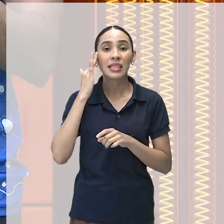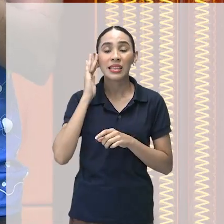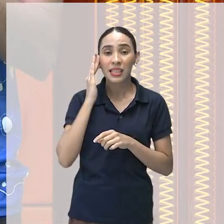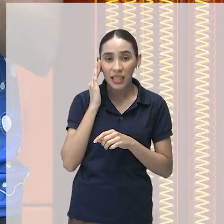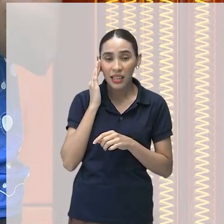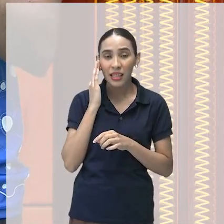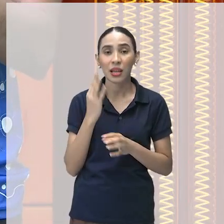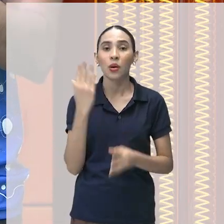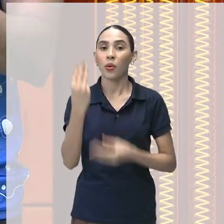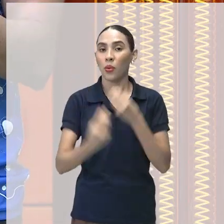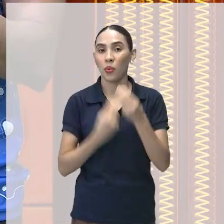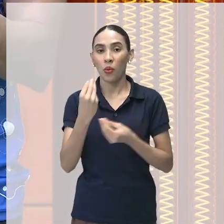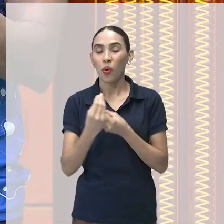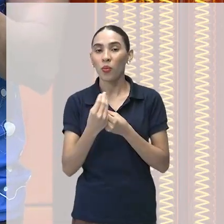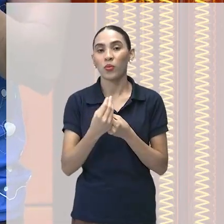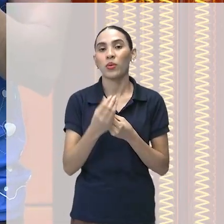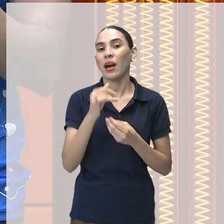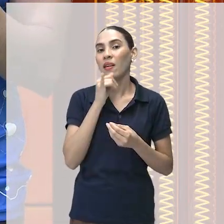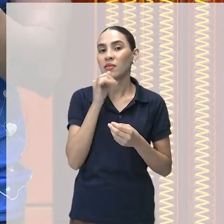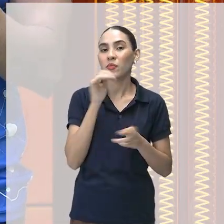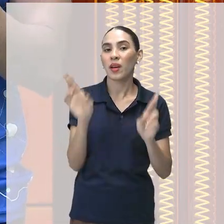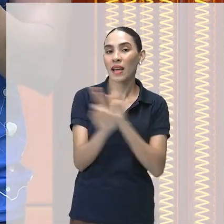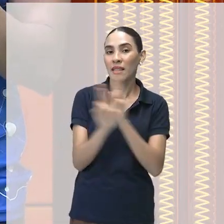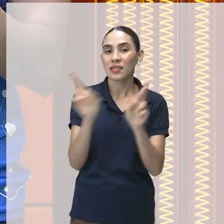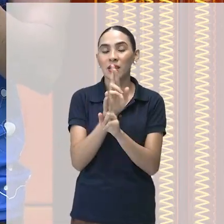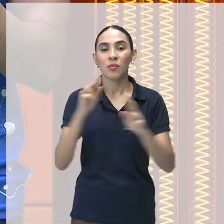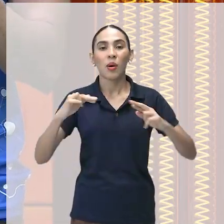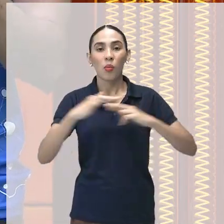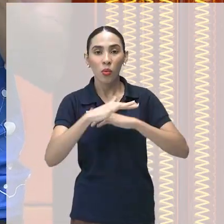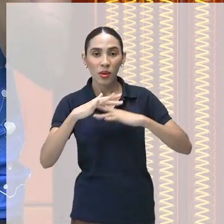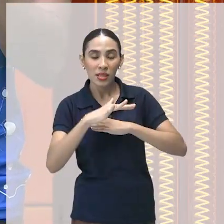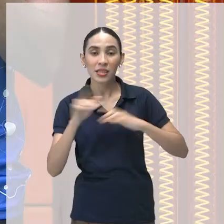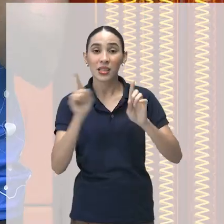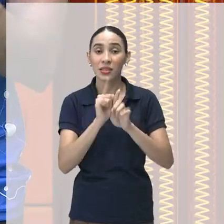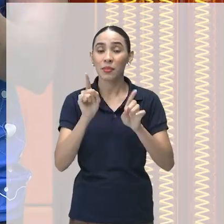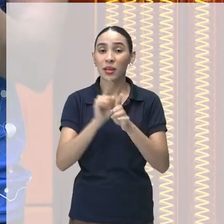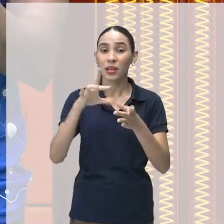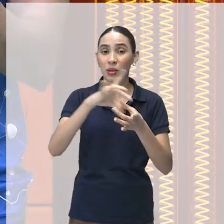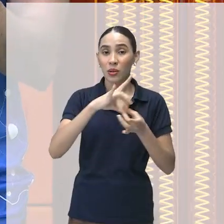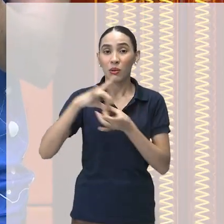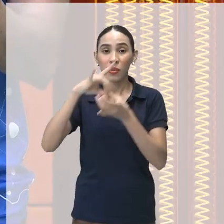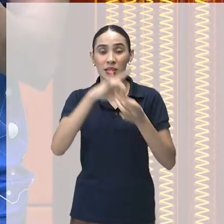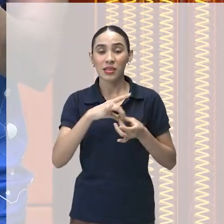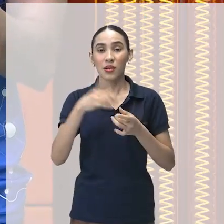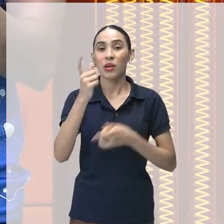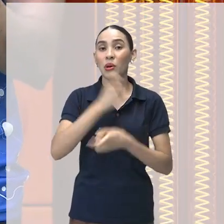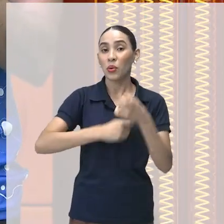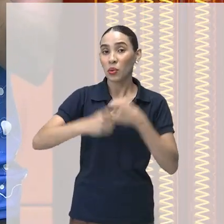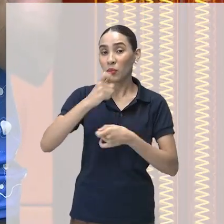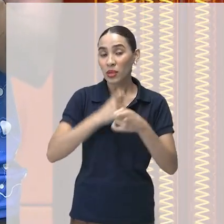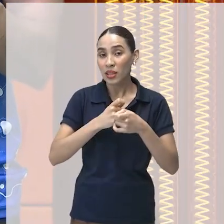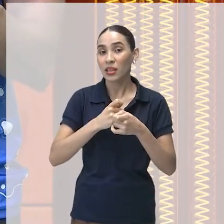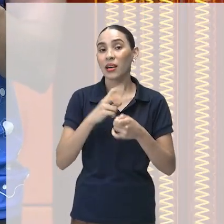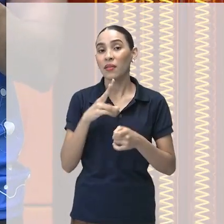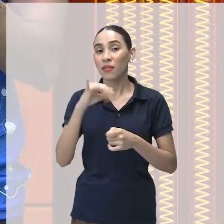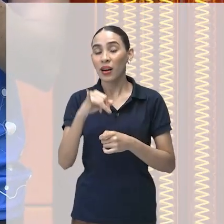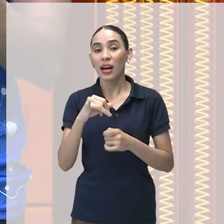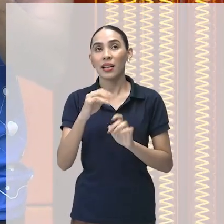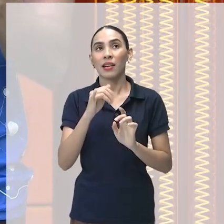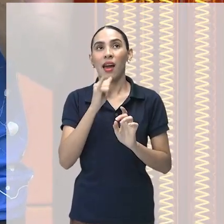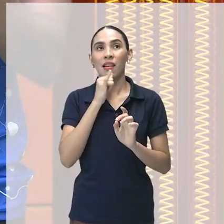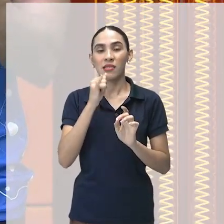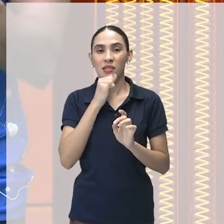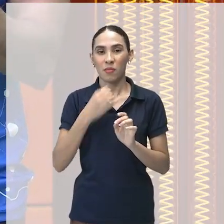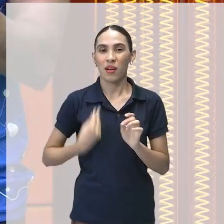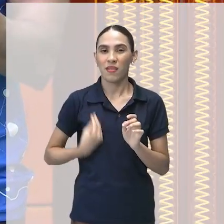também como essa questão relacionada à urbanização e à globalização da economia tem levado a gente